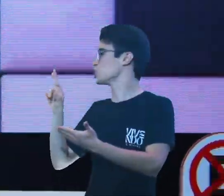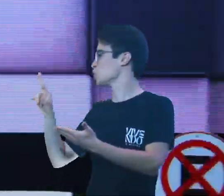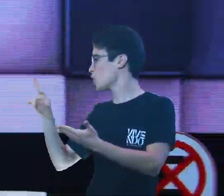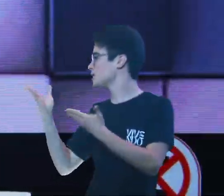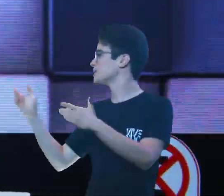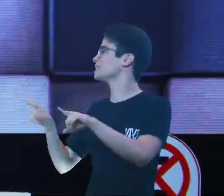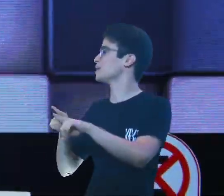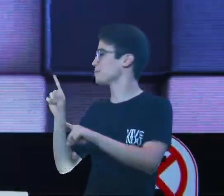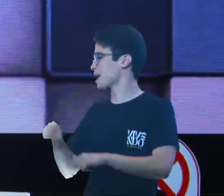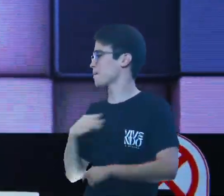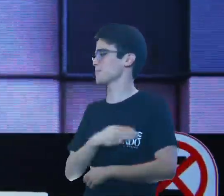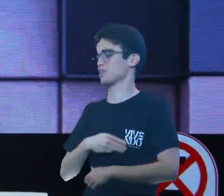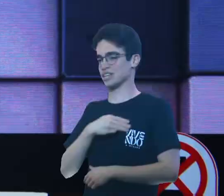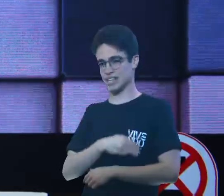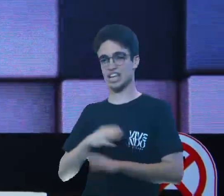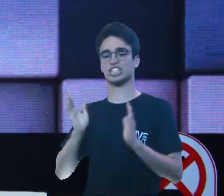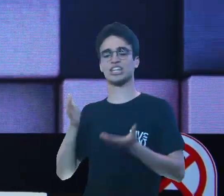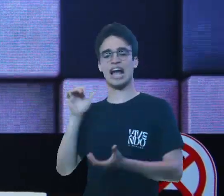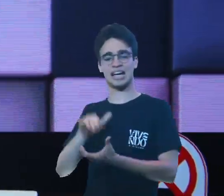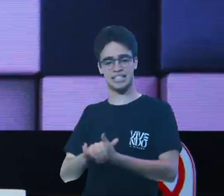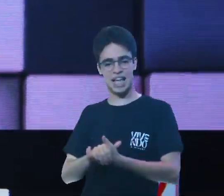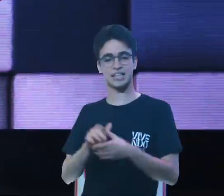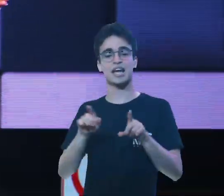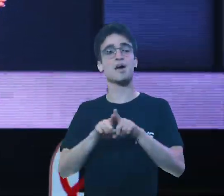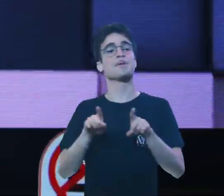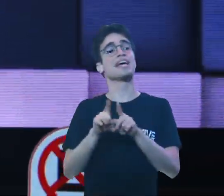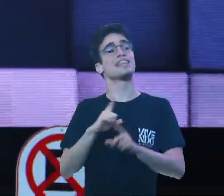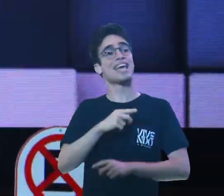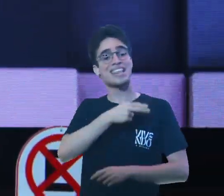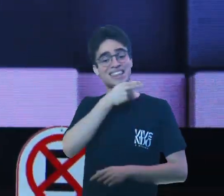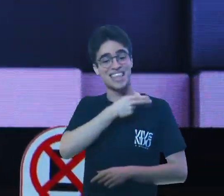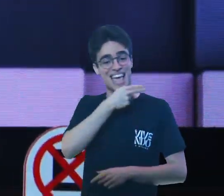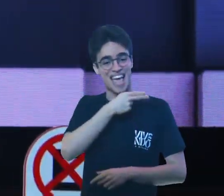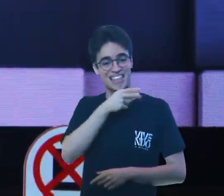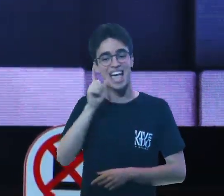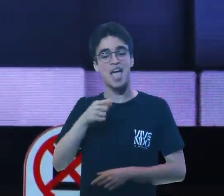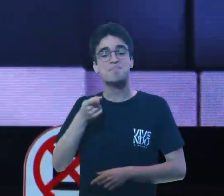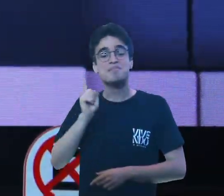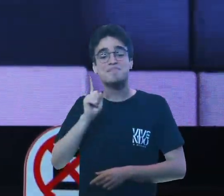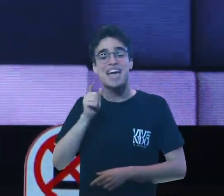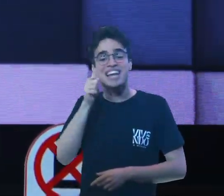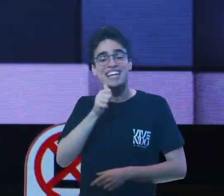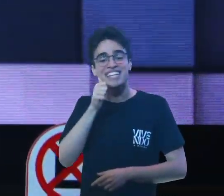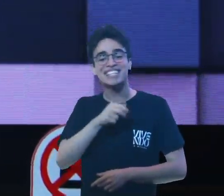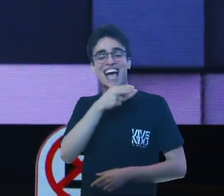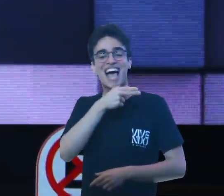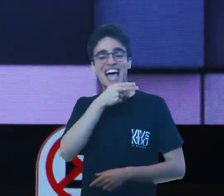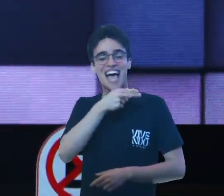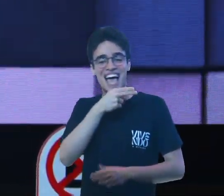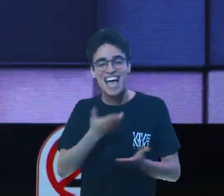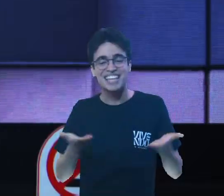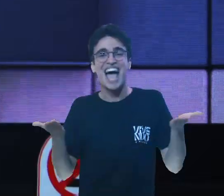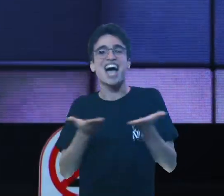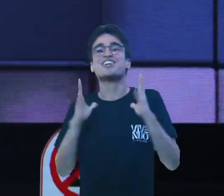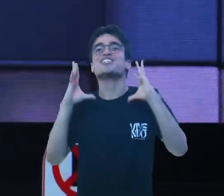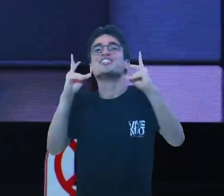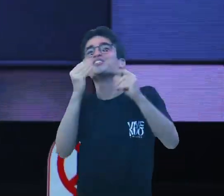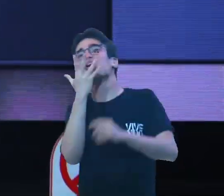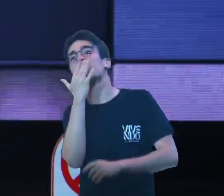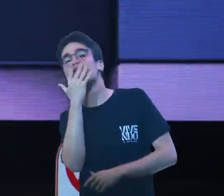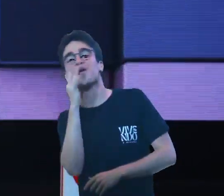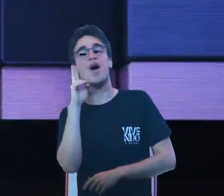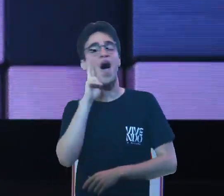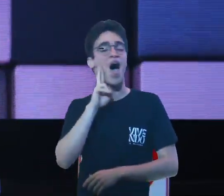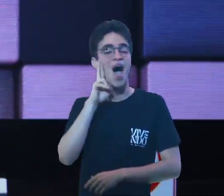também, casado, e somos avós da primeira netinha. O nosso mundo está cor-de-rosa e